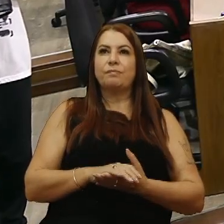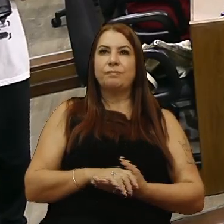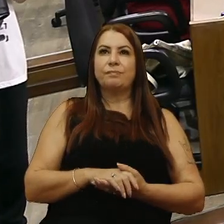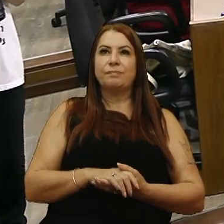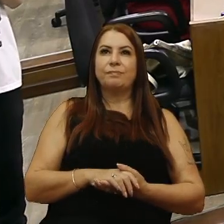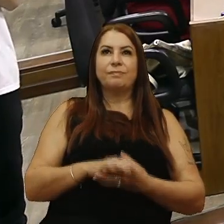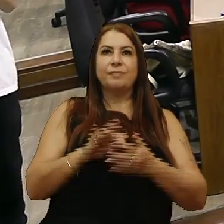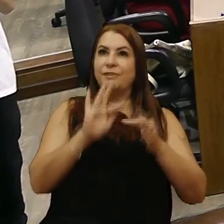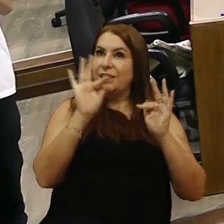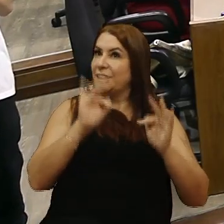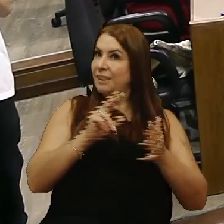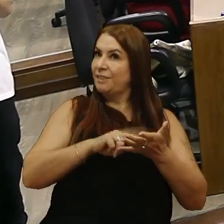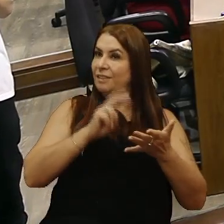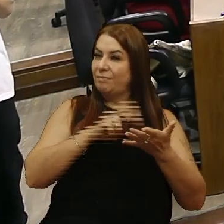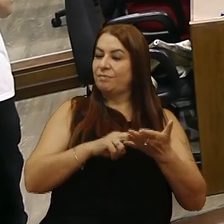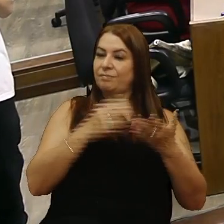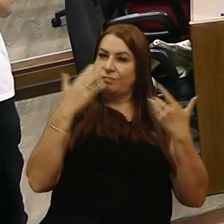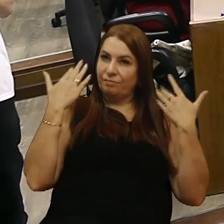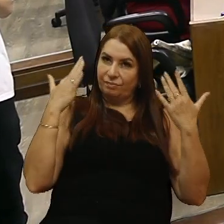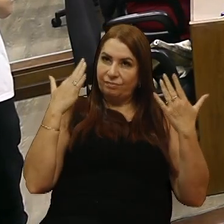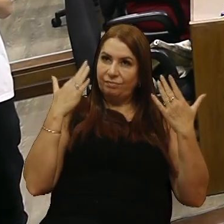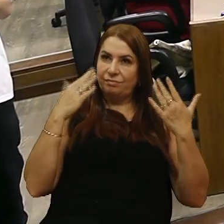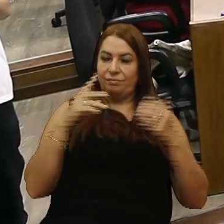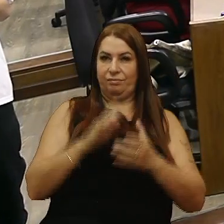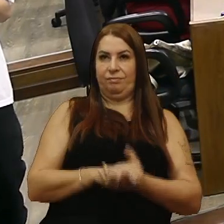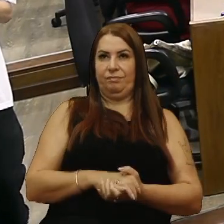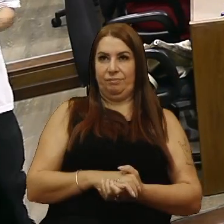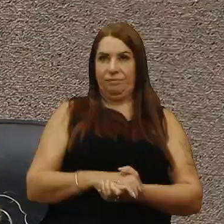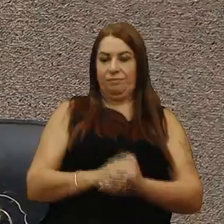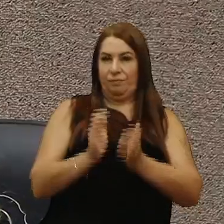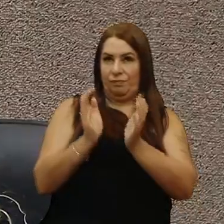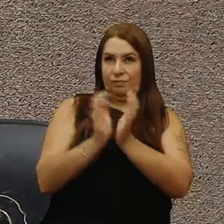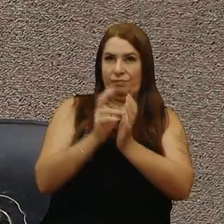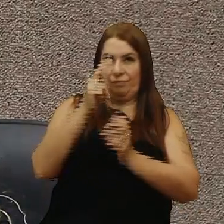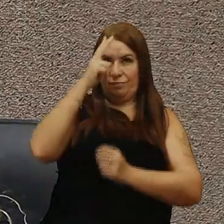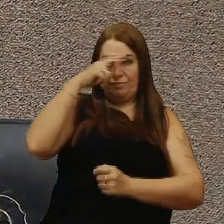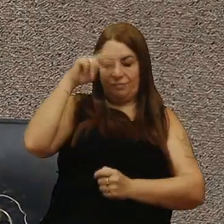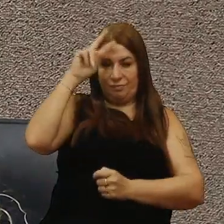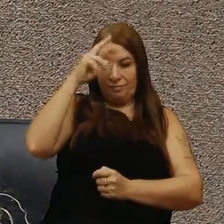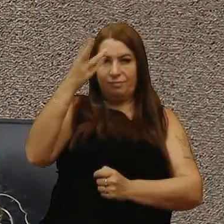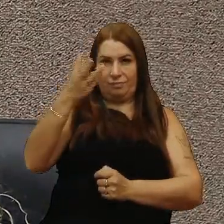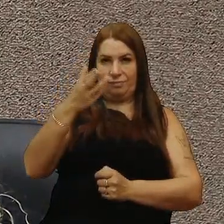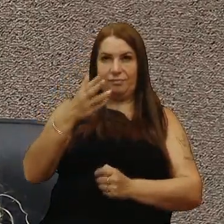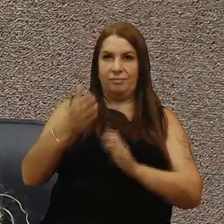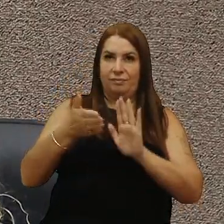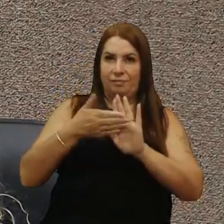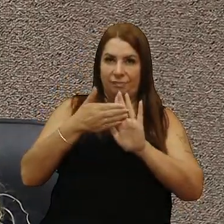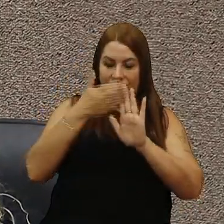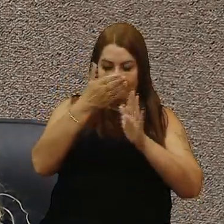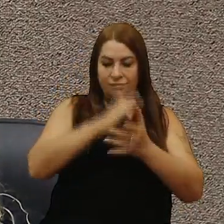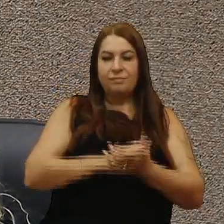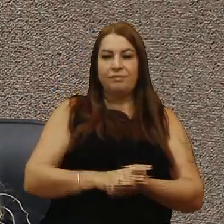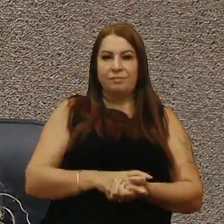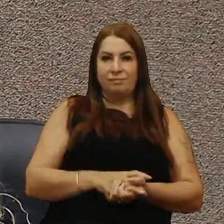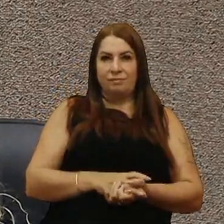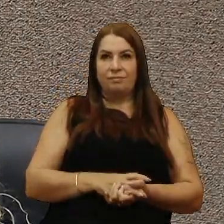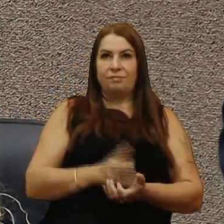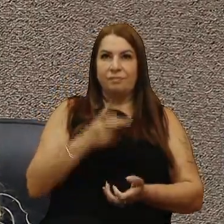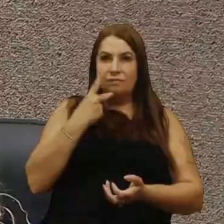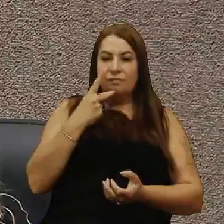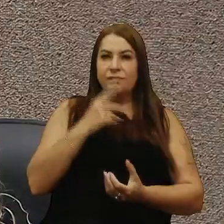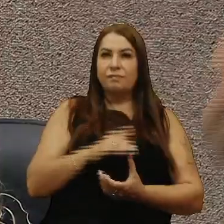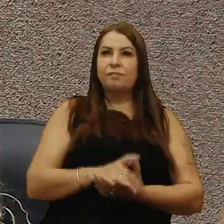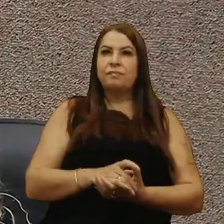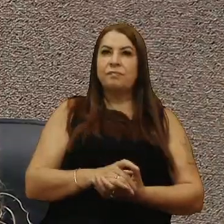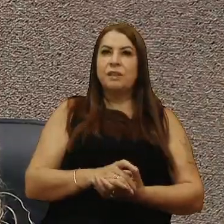bastante alegre. Queria parabenizar primeiro o colega Edson, né, pela proposição, e queria dizer